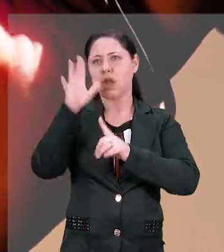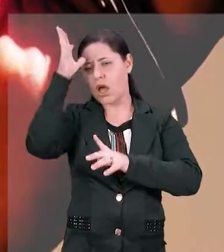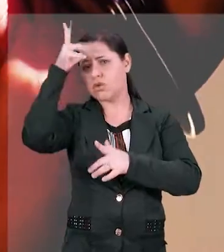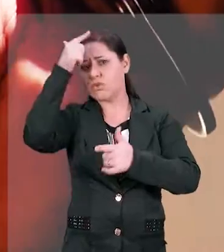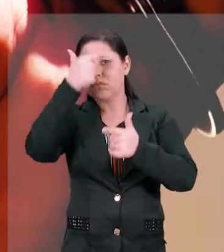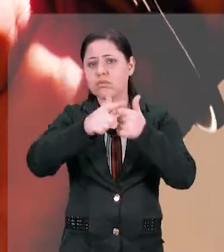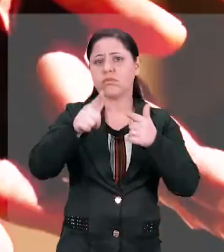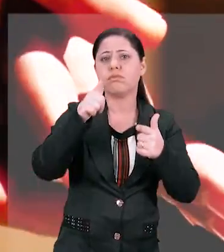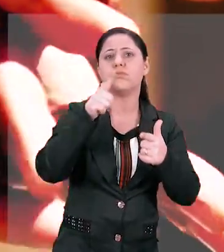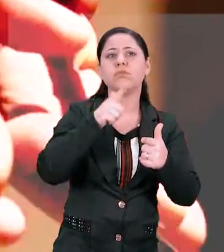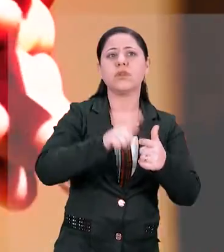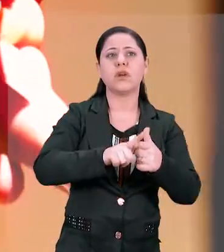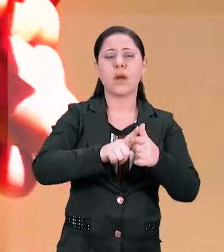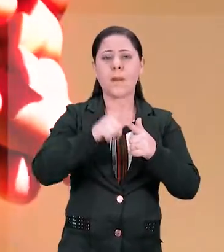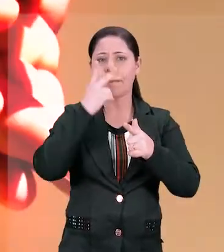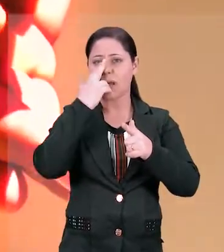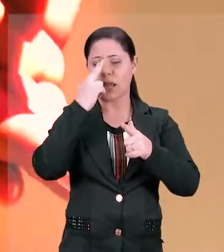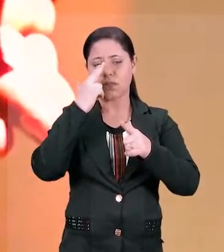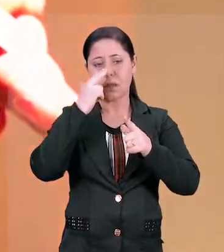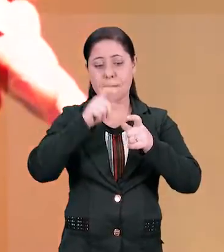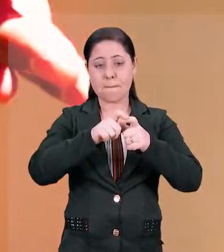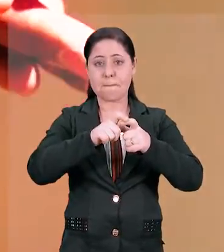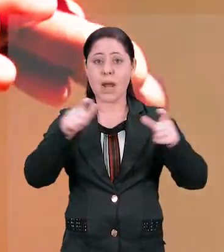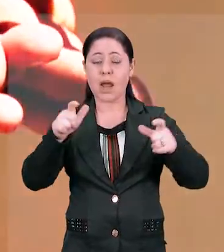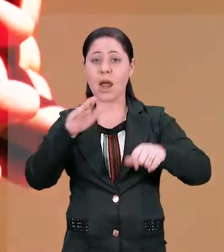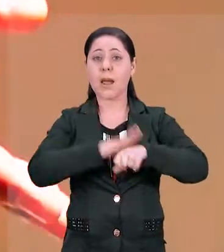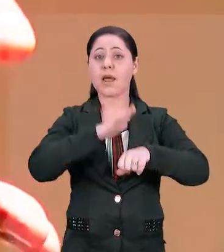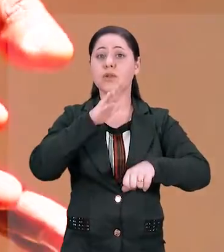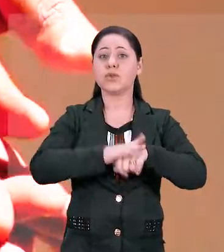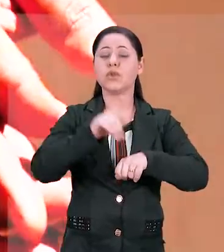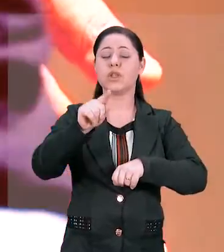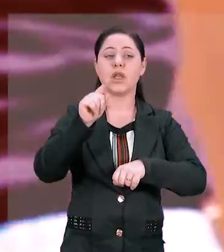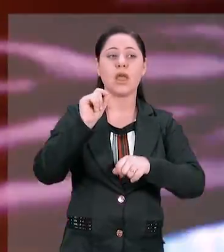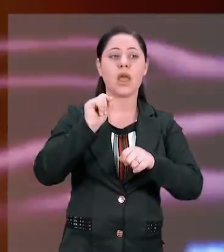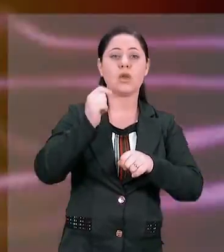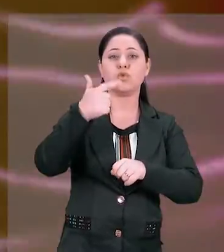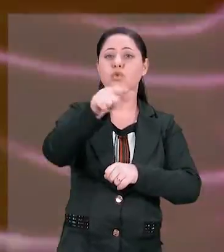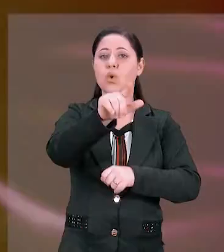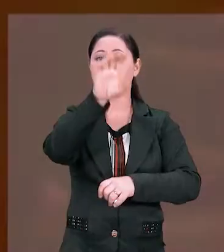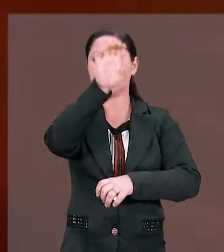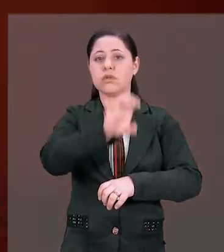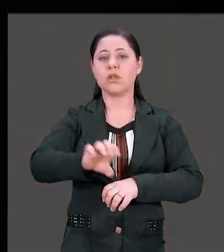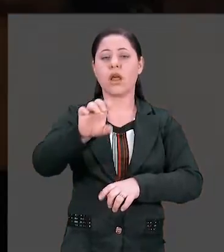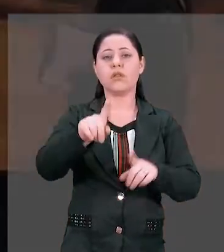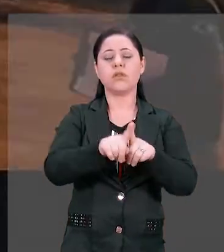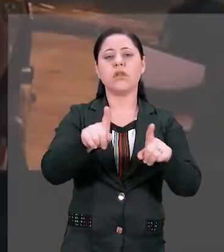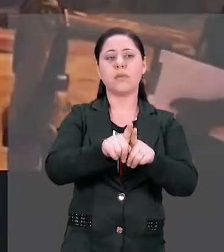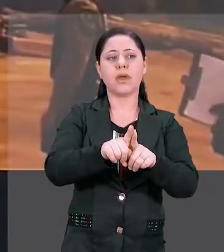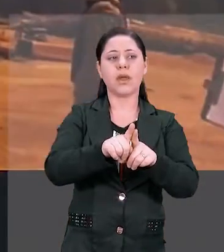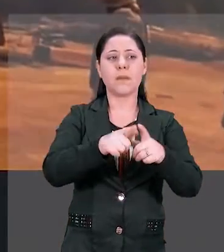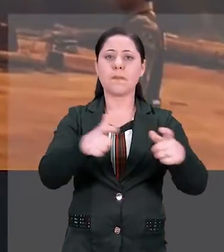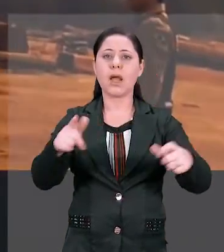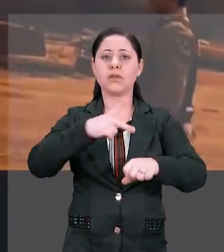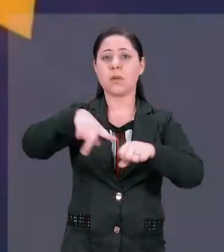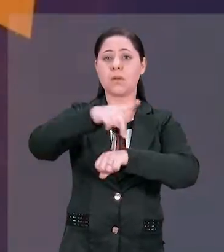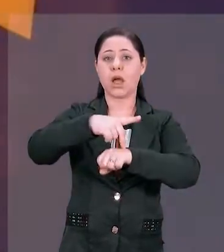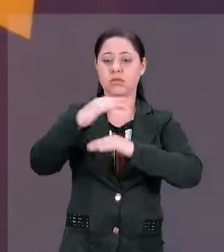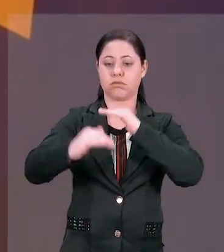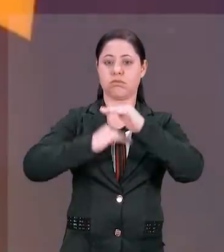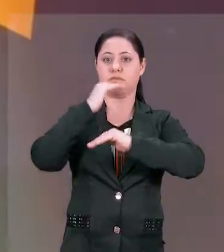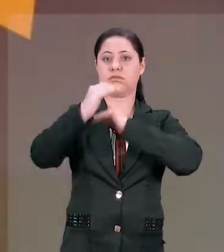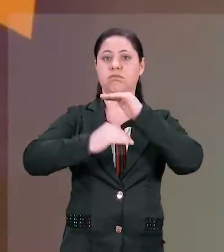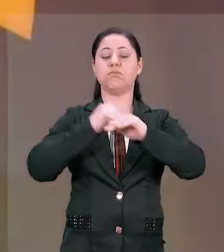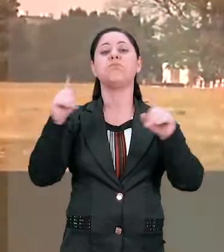de delitos acima da média nacional e próximo de países desenvolvidos. Mesmo onde não é sua